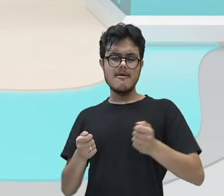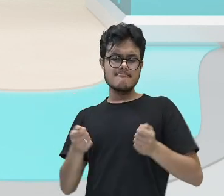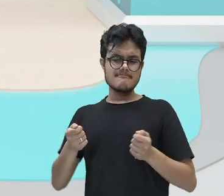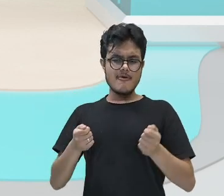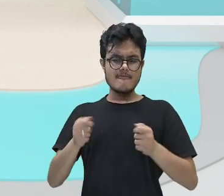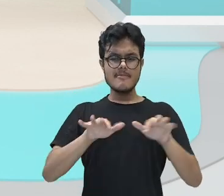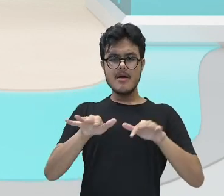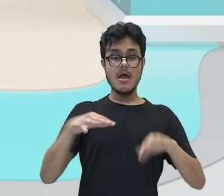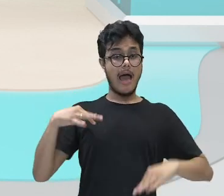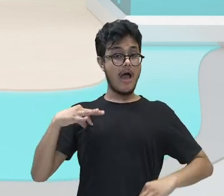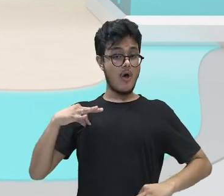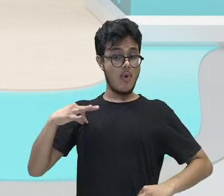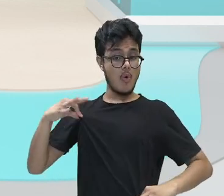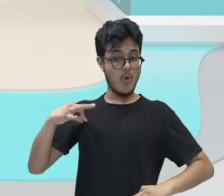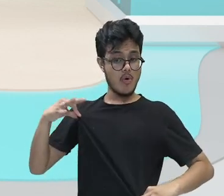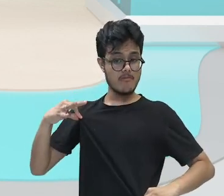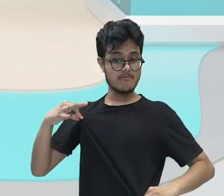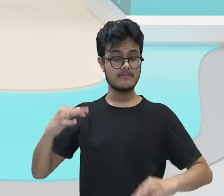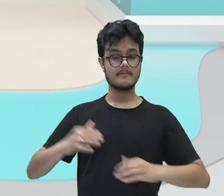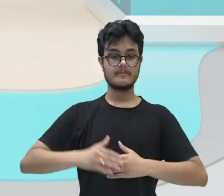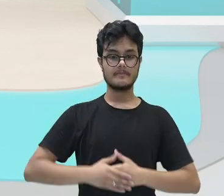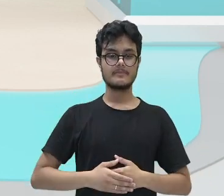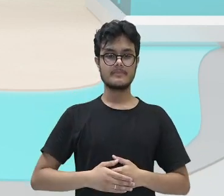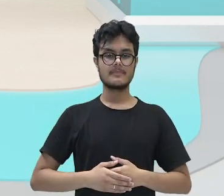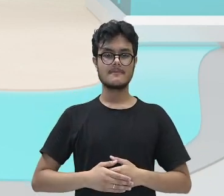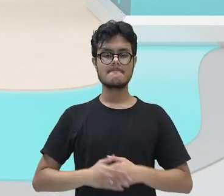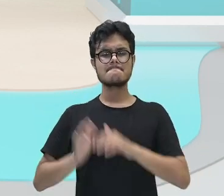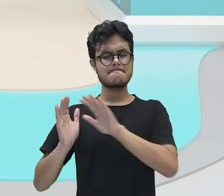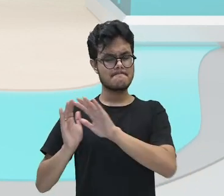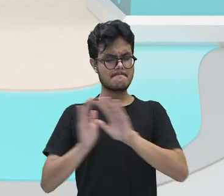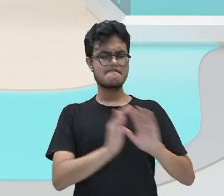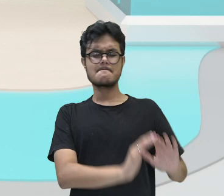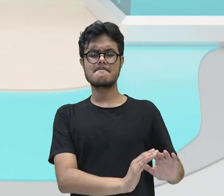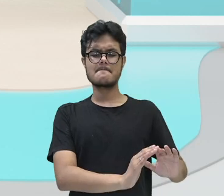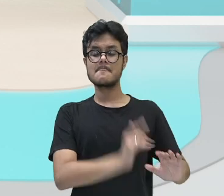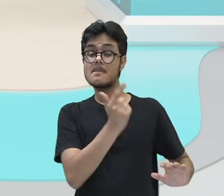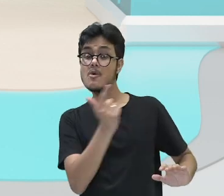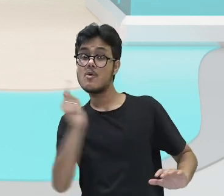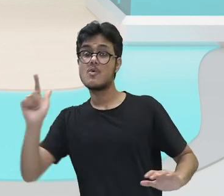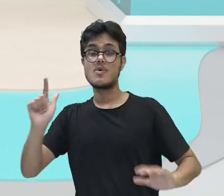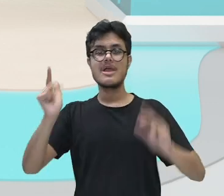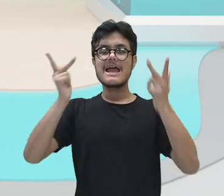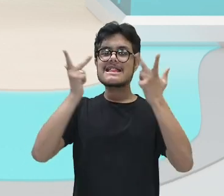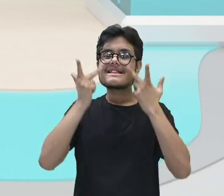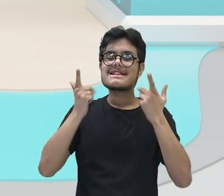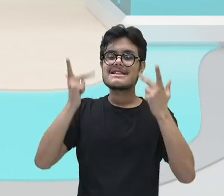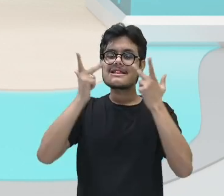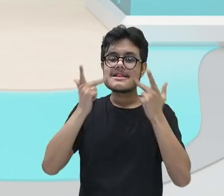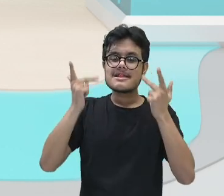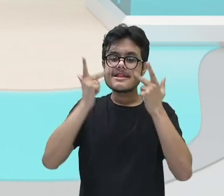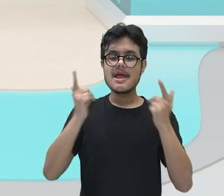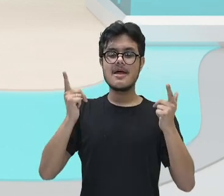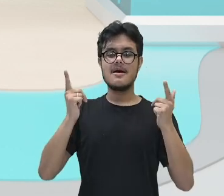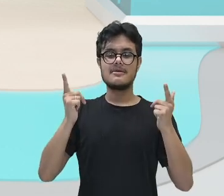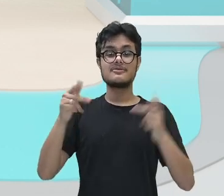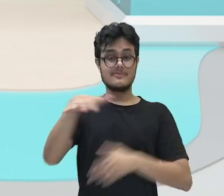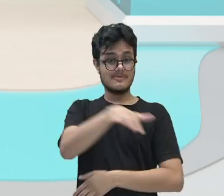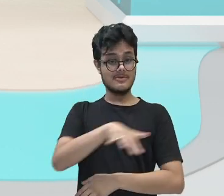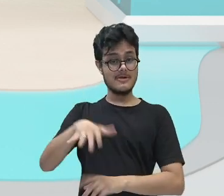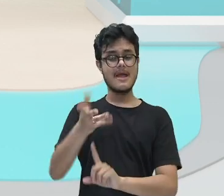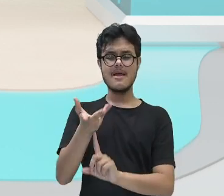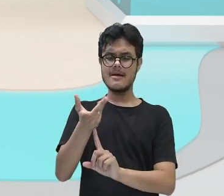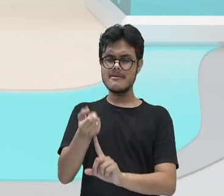vou envolver a música, eu tenho que envolver a dança, o meu figurino, e aí eu passo para o lado que é o teatro, algo de